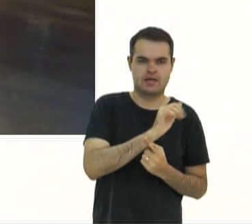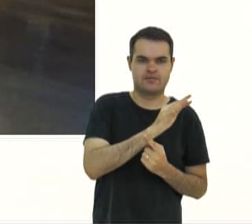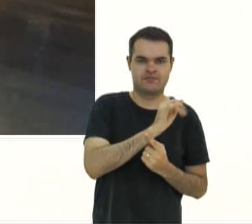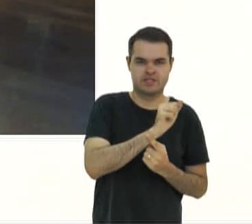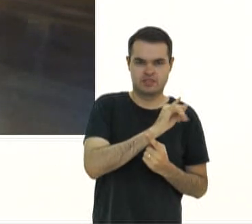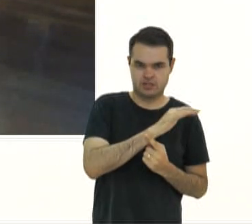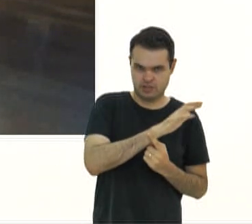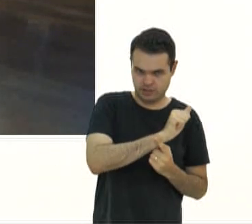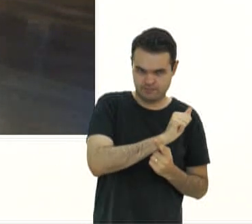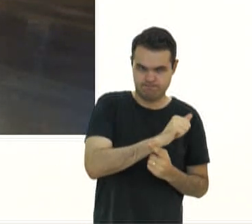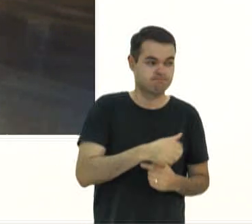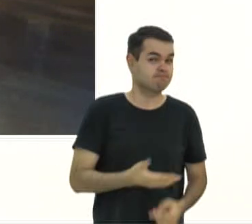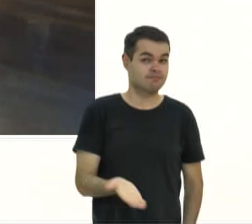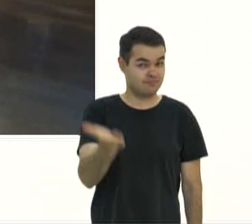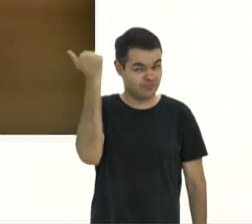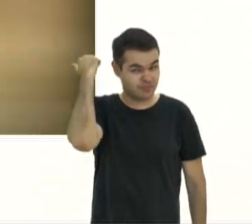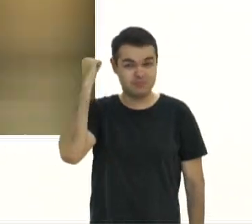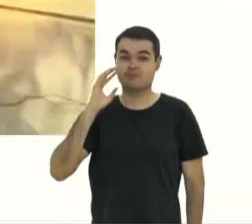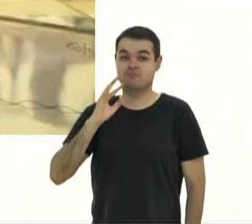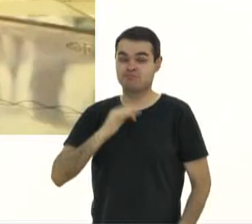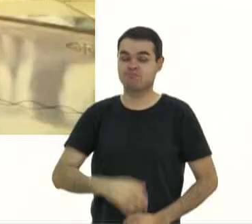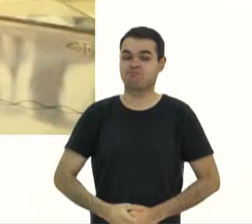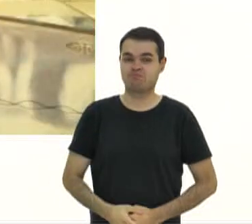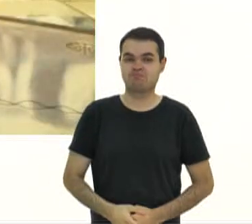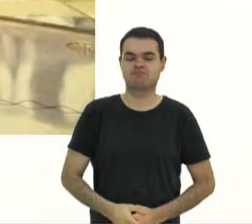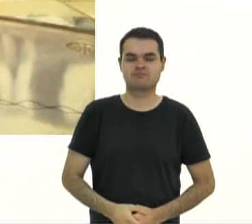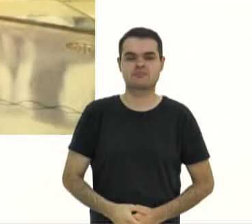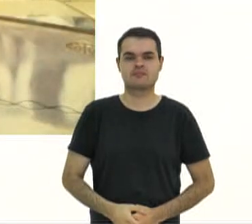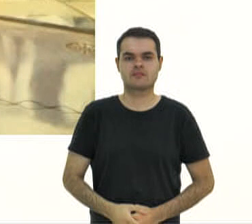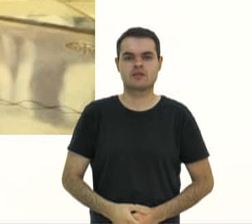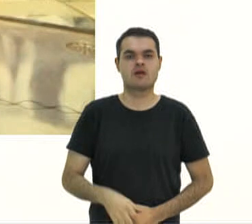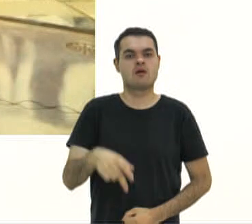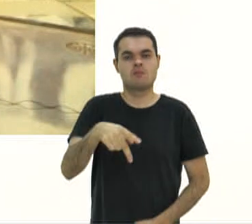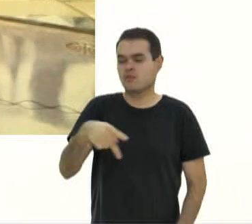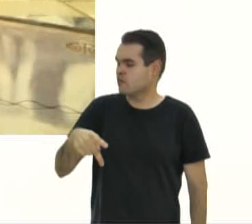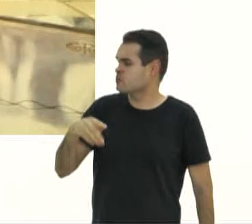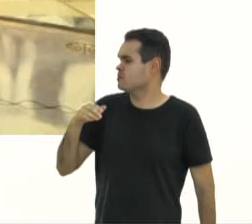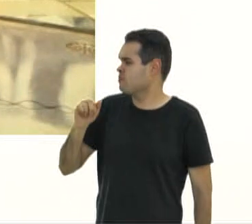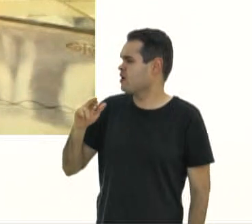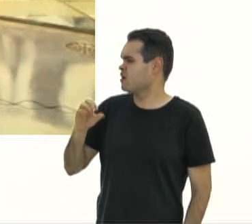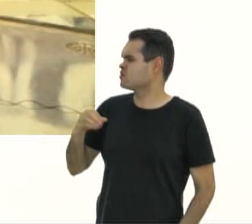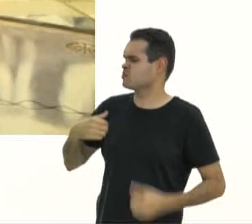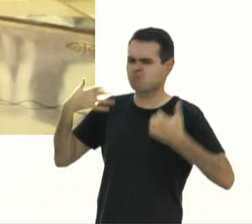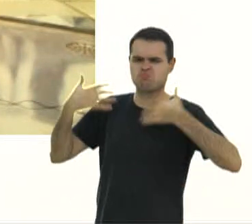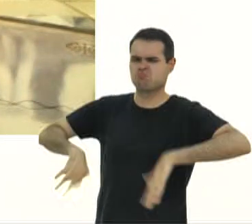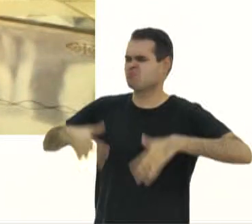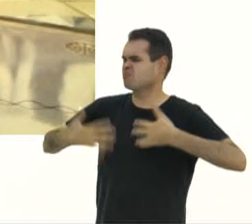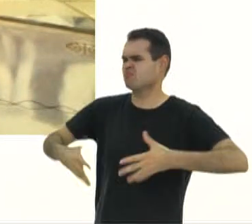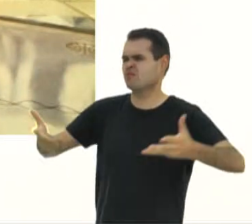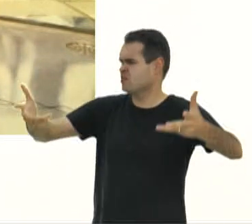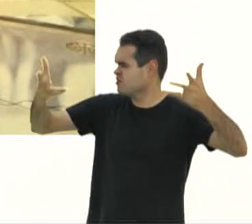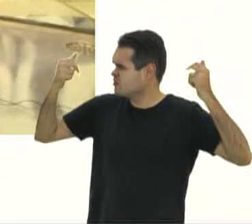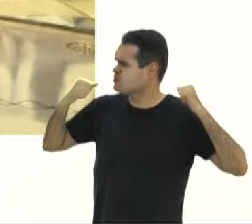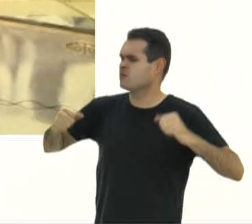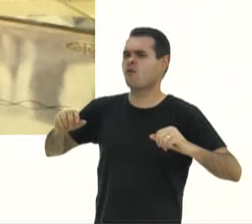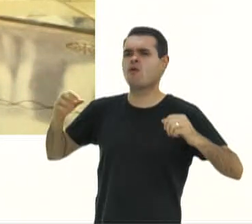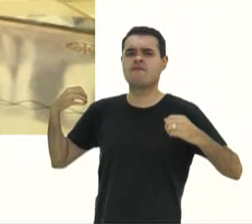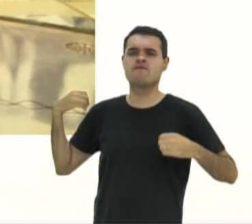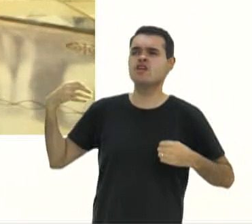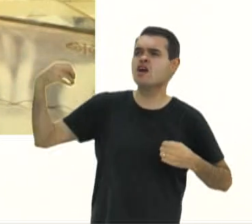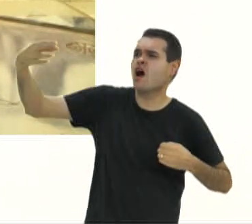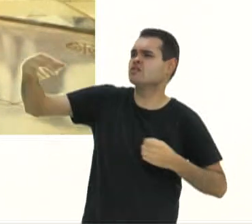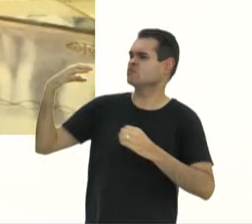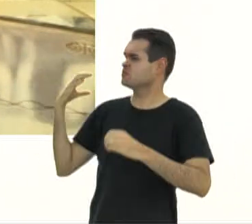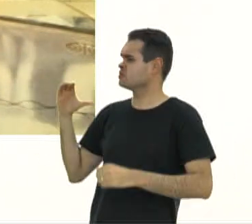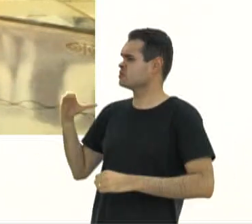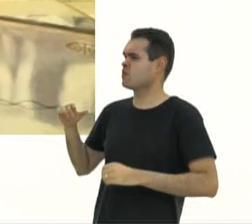bacana. Então, pessoal, nos acompanhe, né? Professor Marcos, que fantástico, né? Essa viagem aqui que estamos fazendo pela ciência, ó, na frente